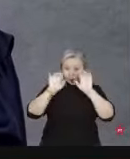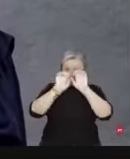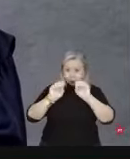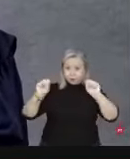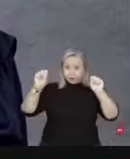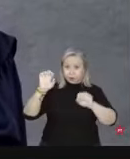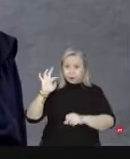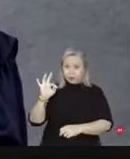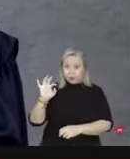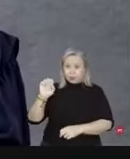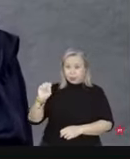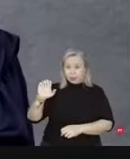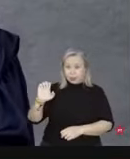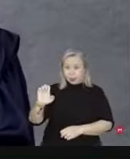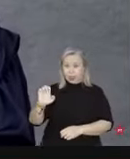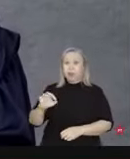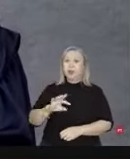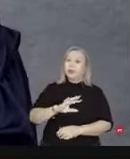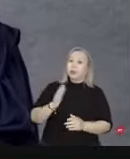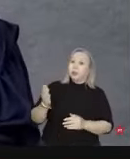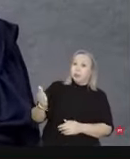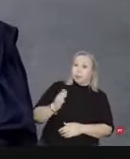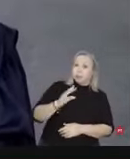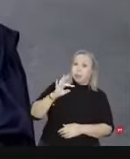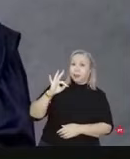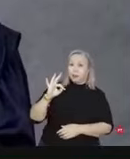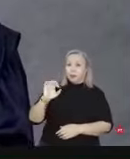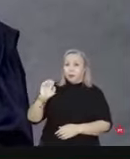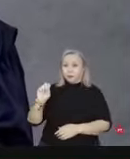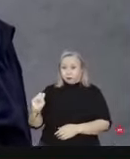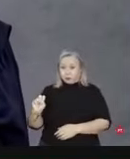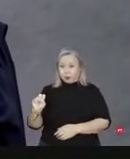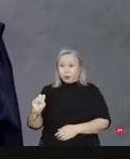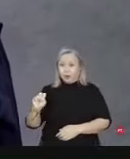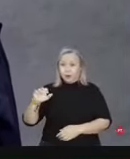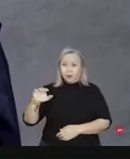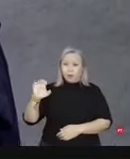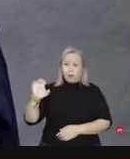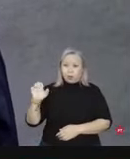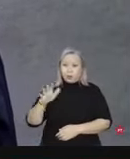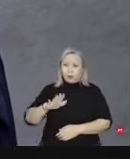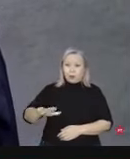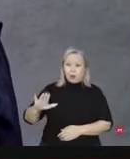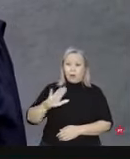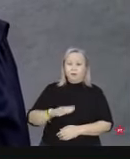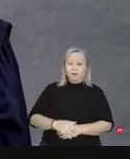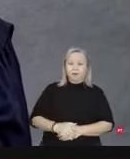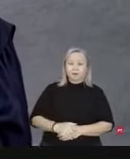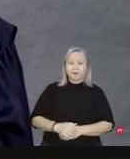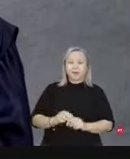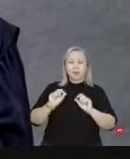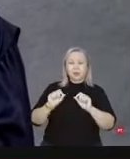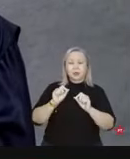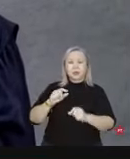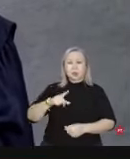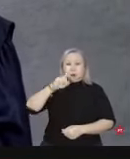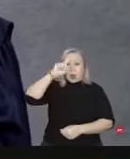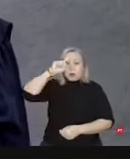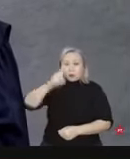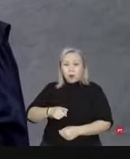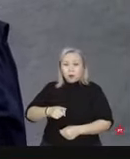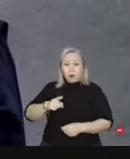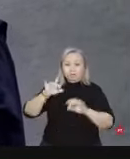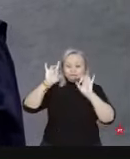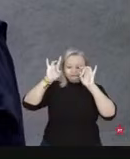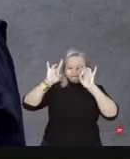Tribunal Federal e do Tribunal Superior Eleitoral. Seguindo a cartilha autoritária e